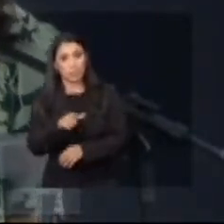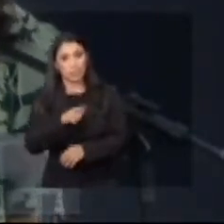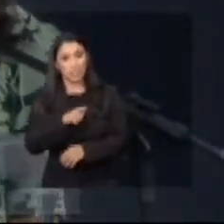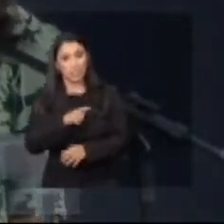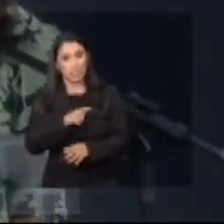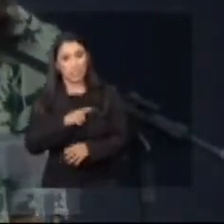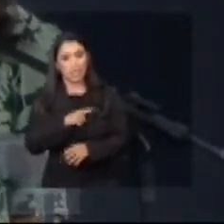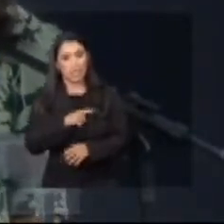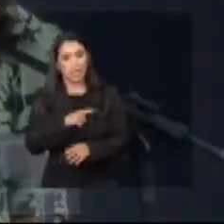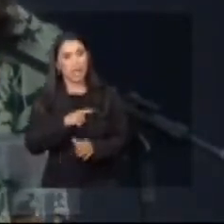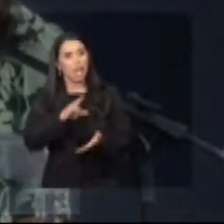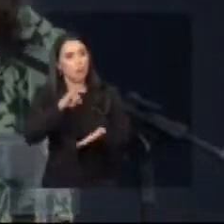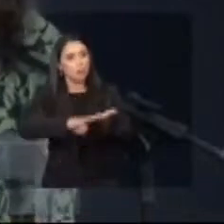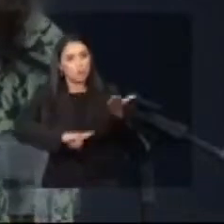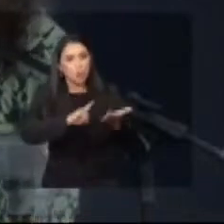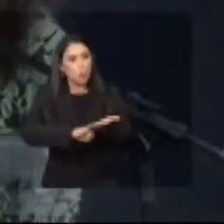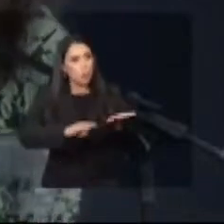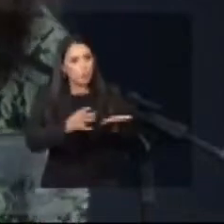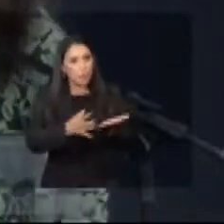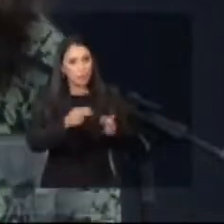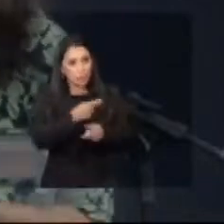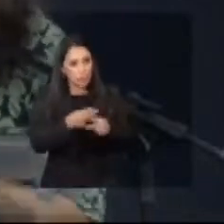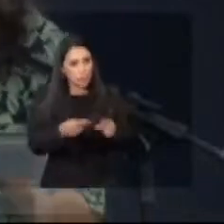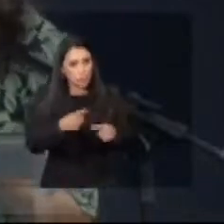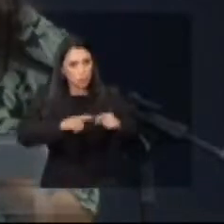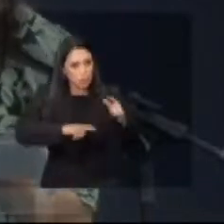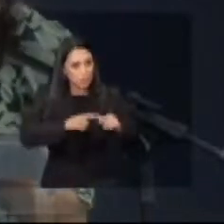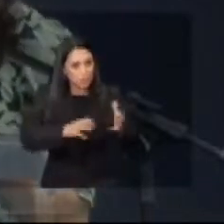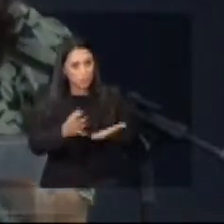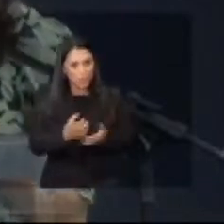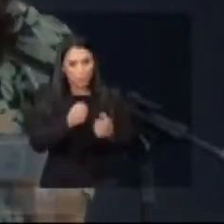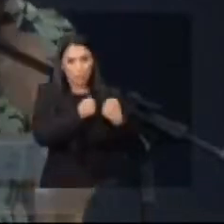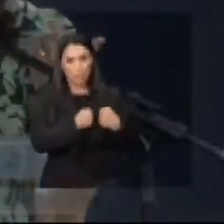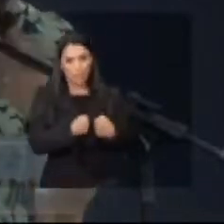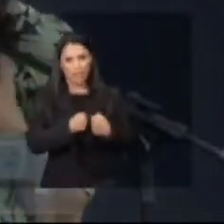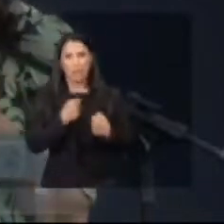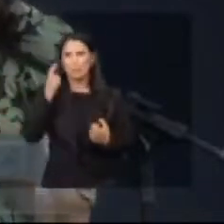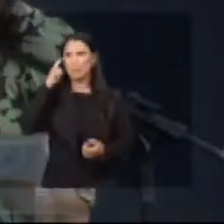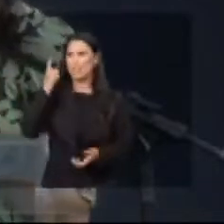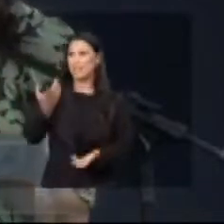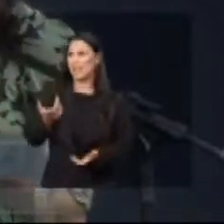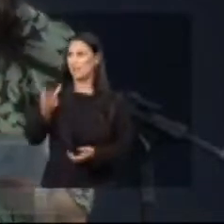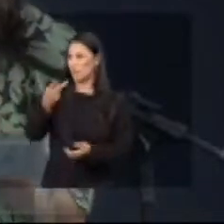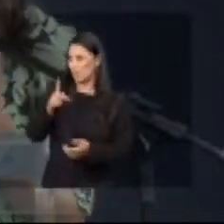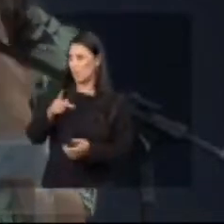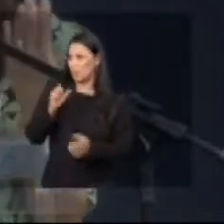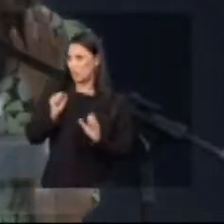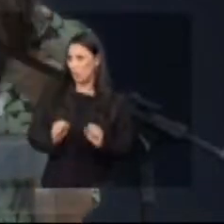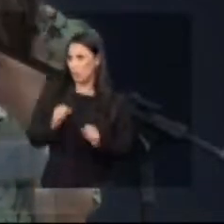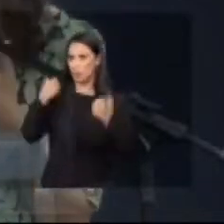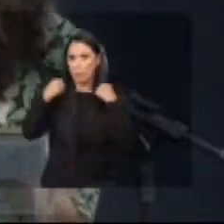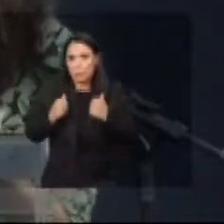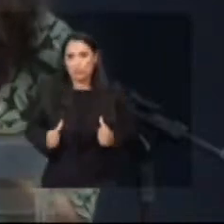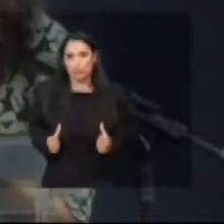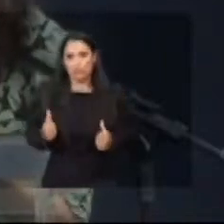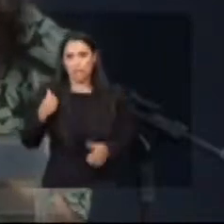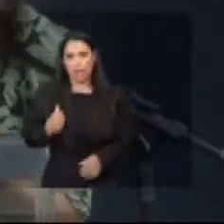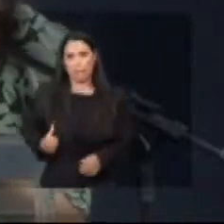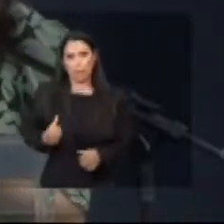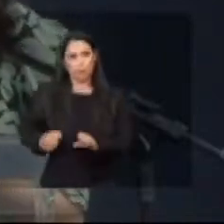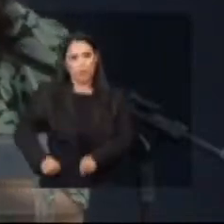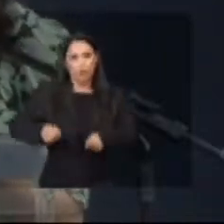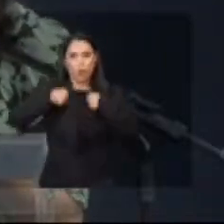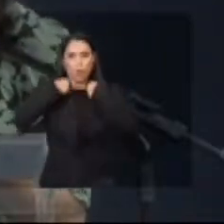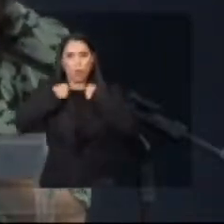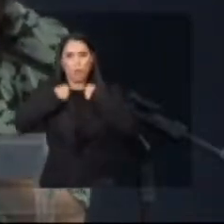retirada a força dos seus pertences pessoais é muito difícil imaginar para quem não está em situação de rua que você pode simplesmente ter sua mochila sua bolsa seu